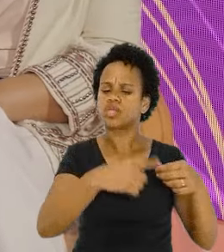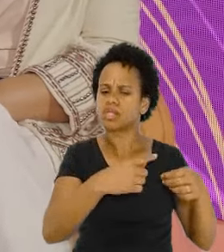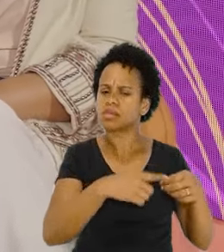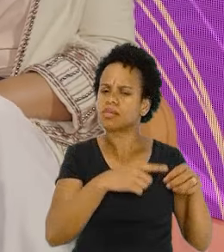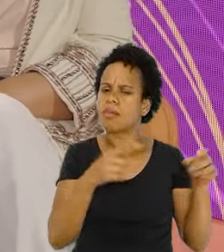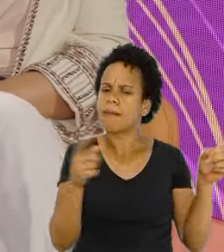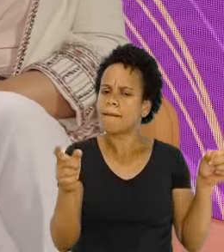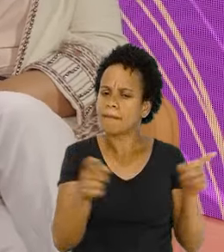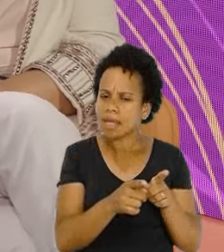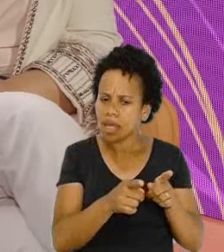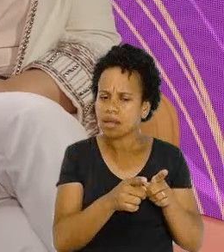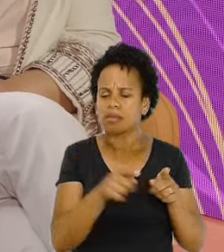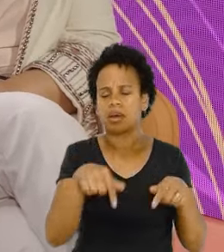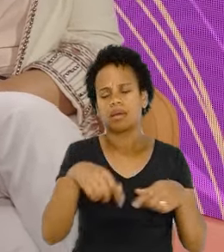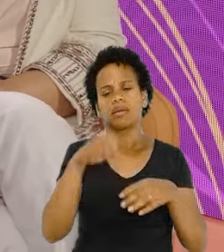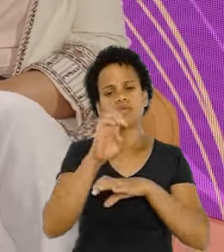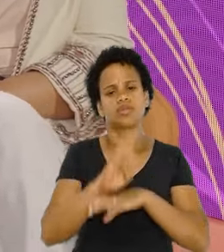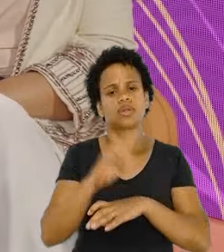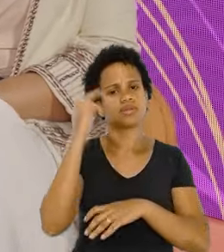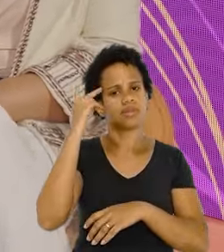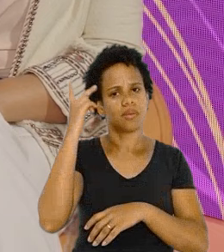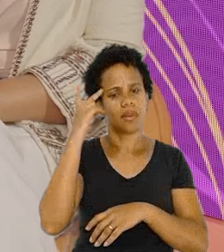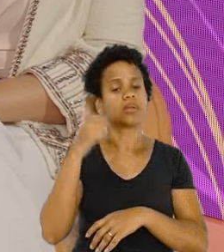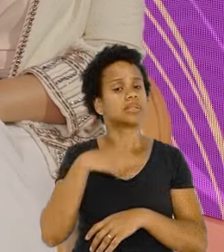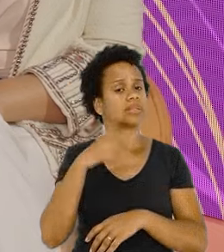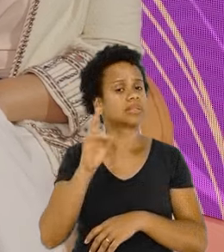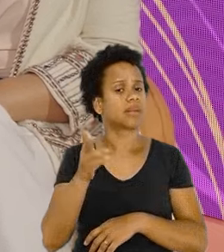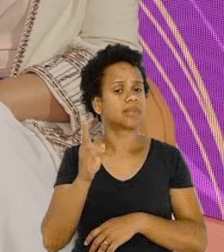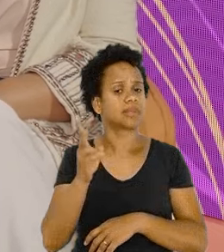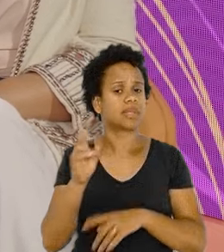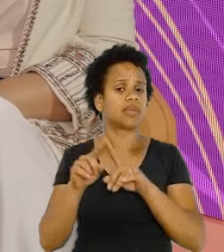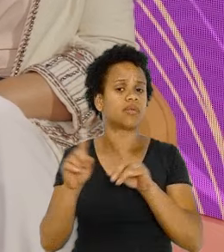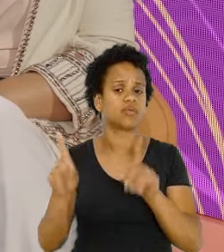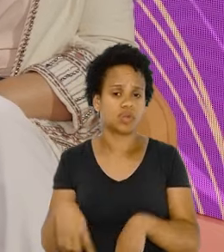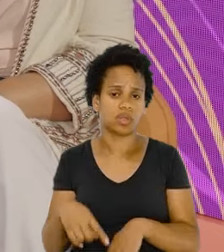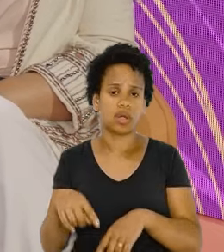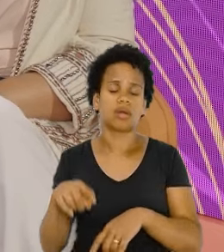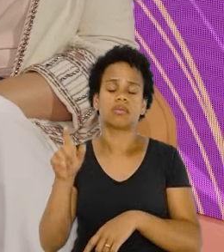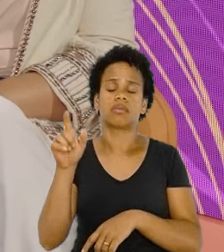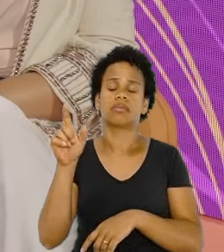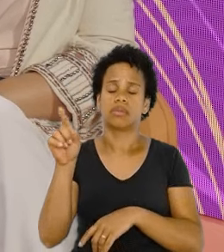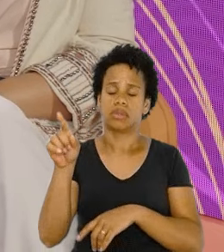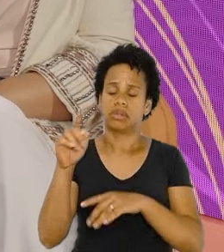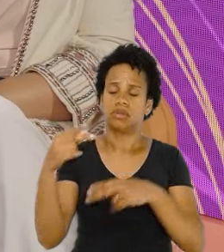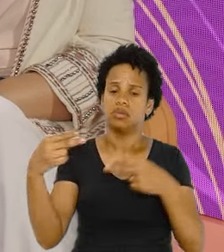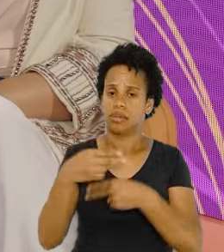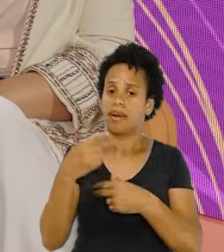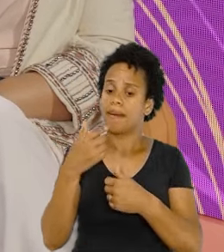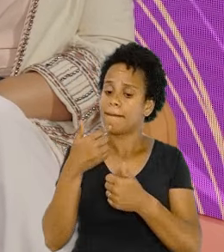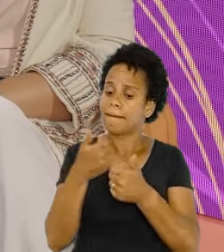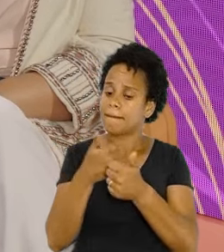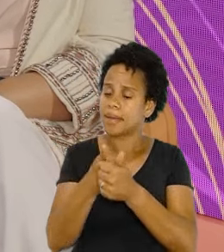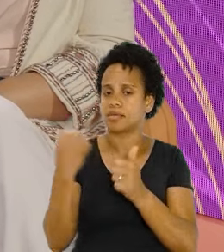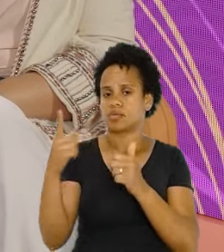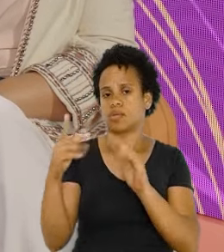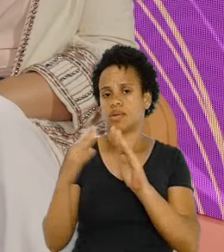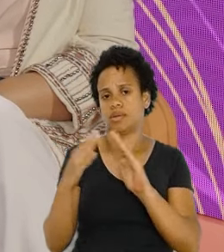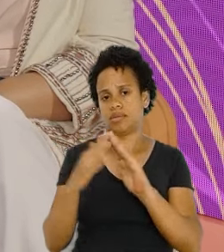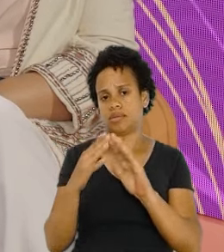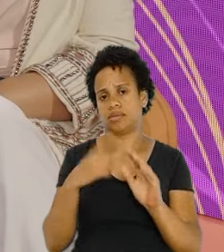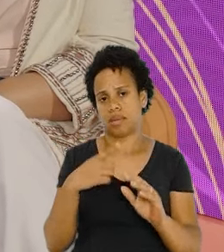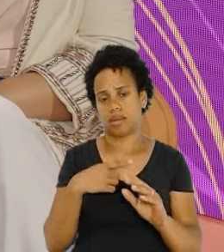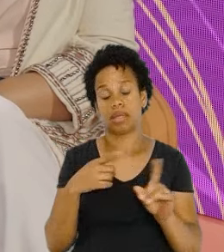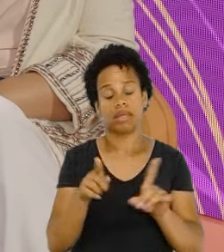São Paulo então sempre tem um agente ou um funcionário do sebrai aí perto da tua casa e nós temos tanto